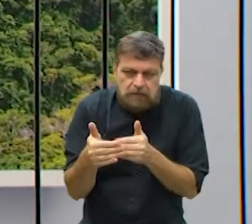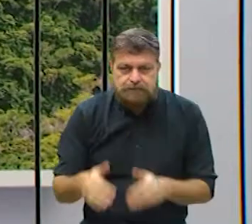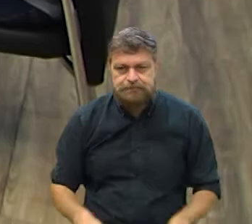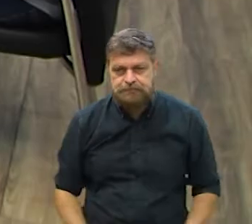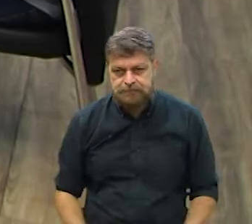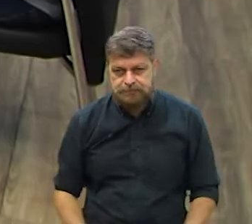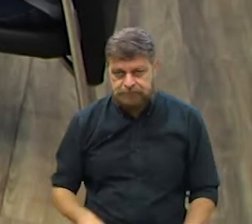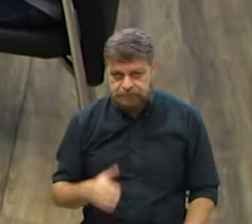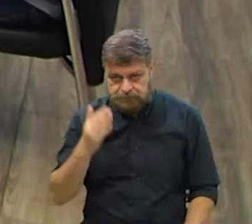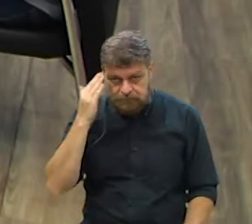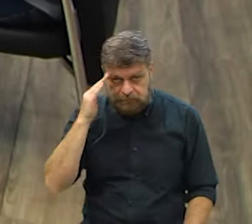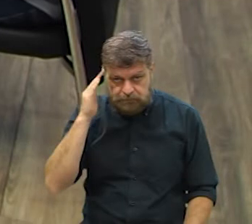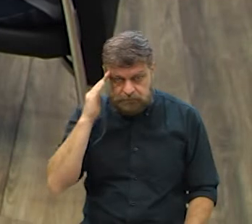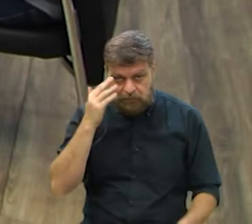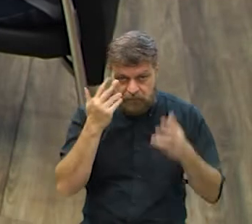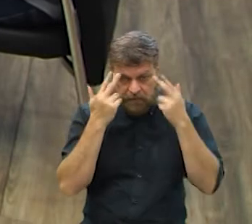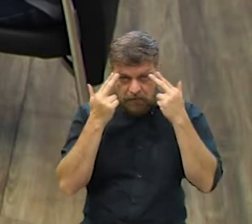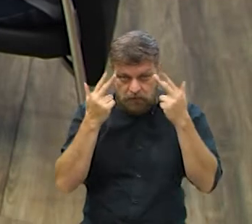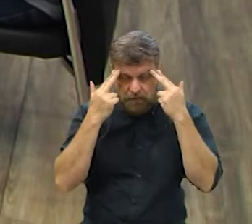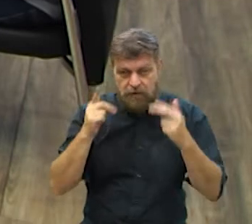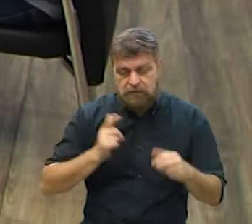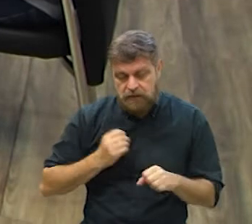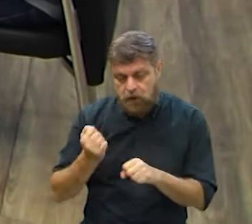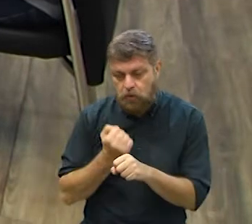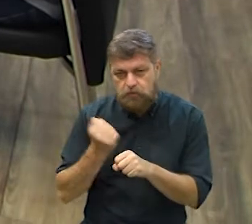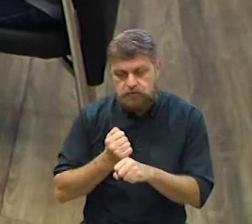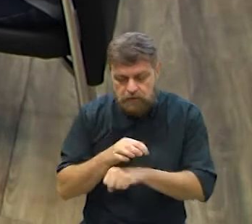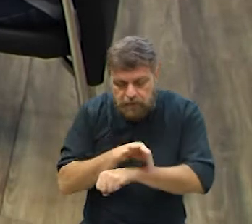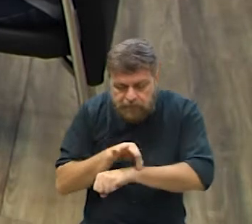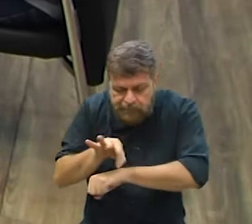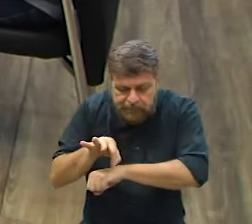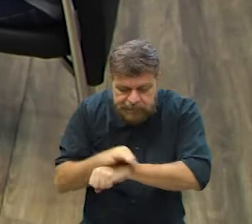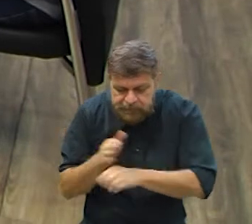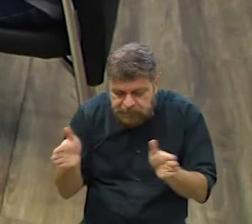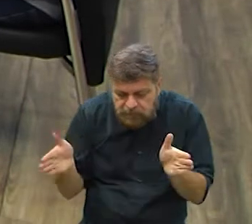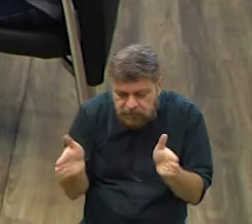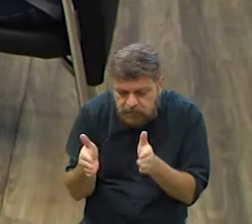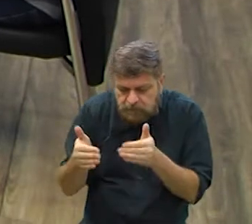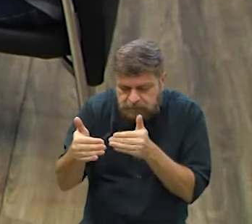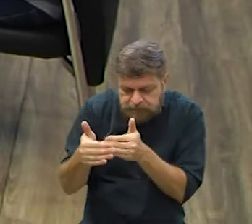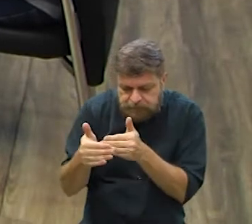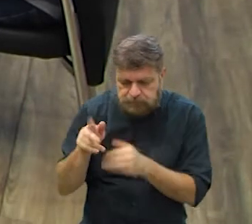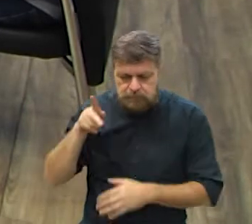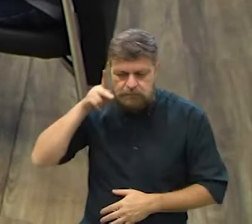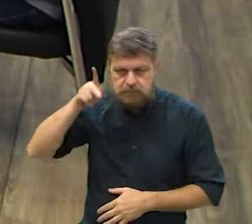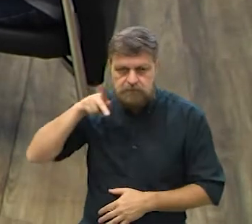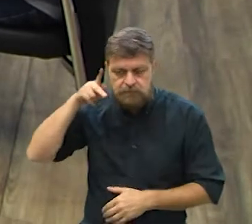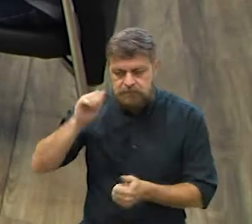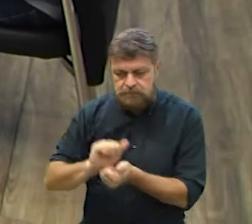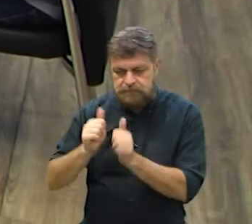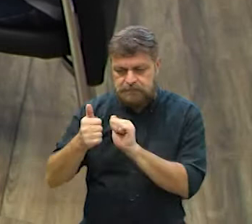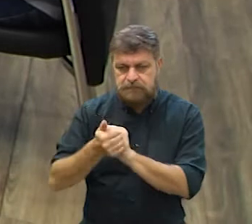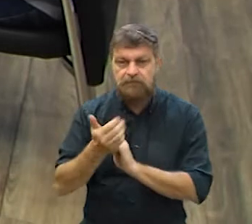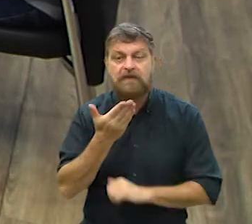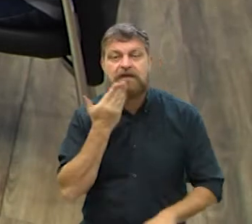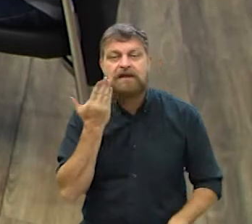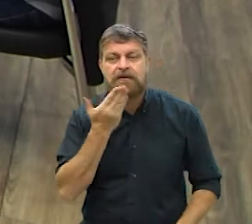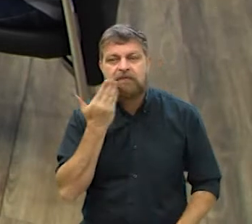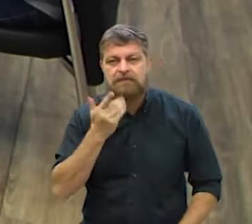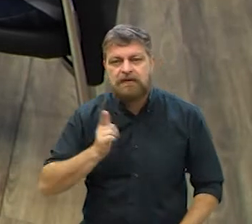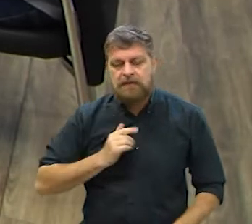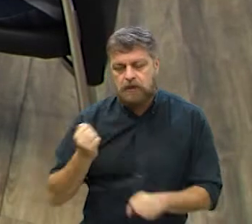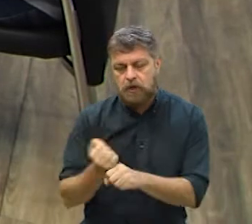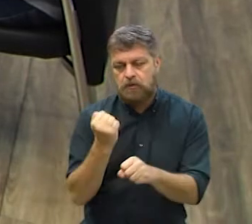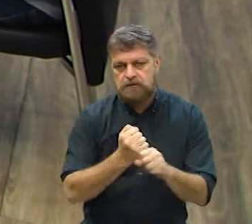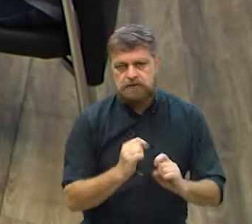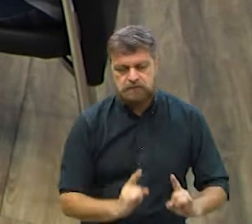mundo. Entende que vai ser cada vez mais comum, Igor Diego, empreendimentos menores, vai se adequando a estas políticas e isso facilita